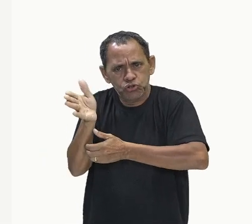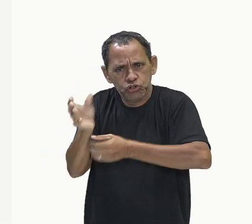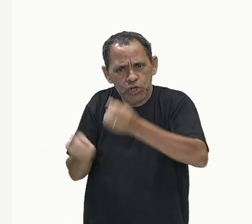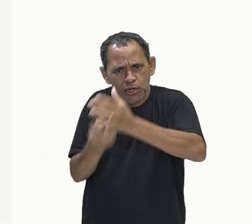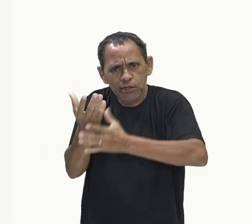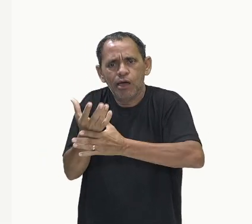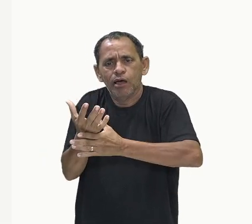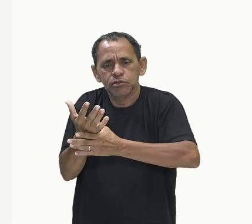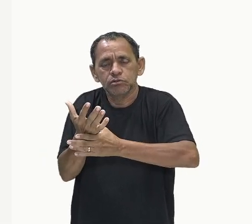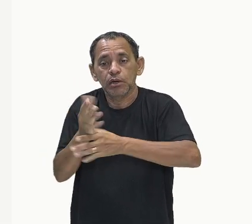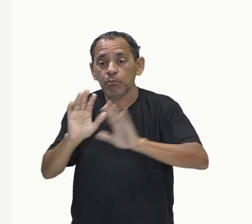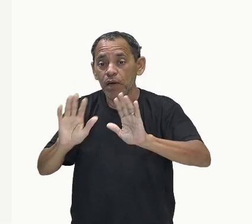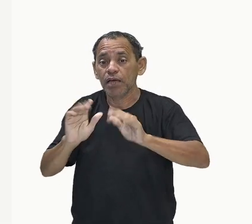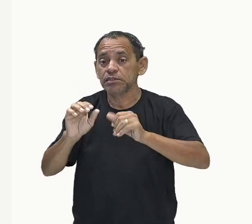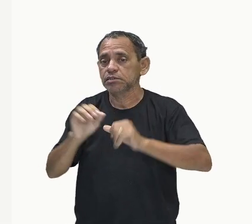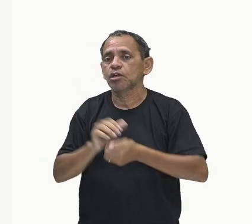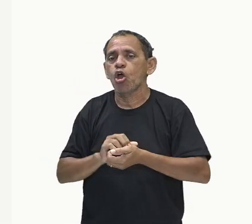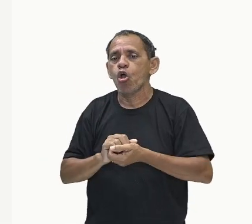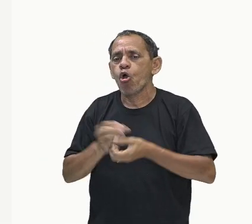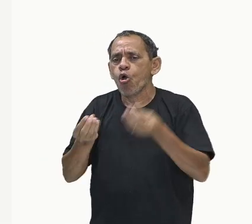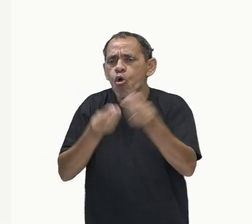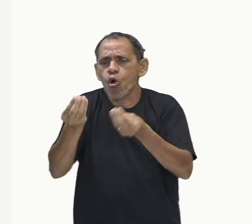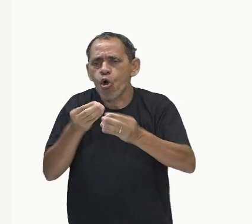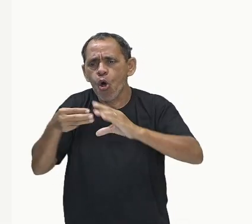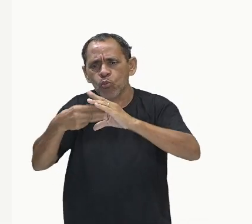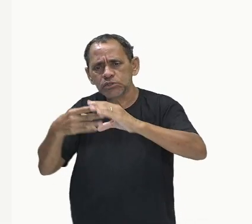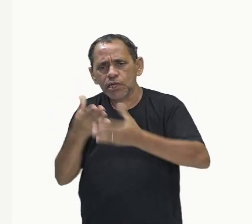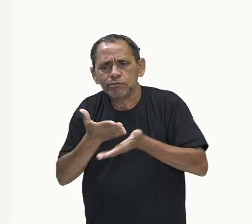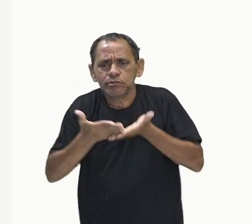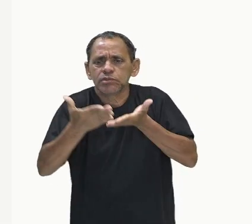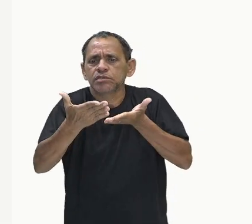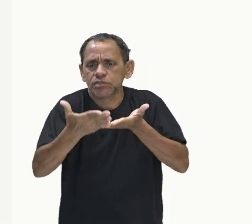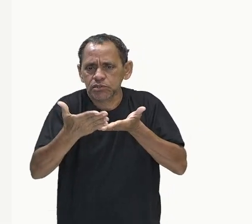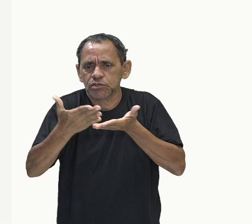uma célula inicial, de um processo inicial